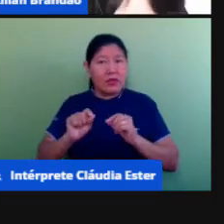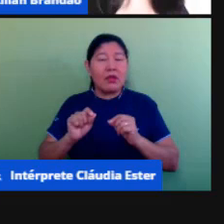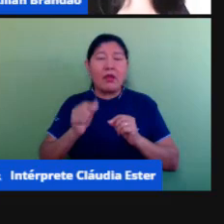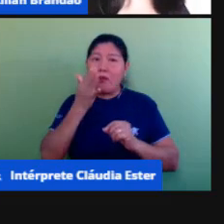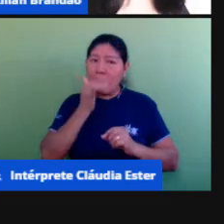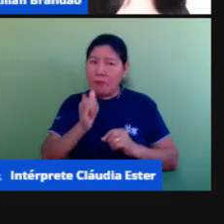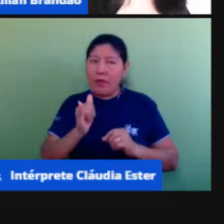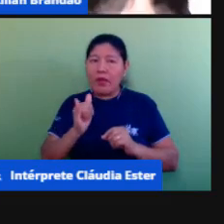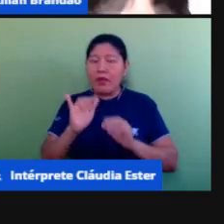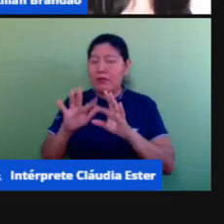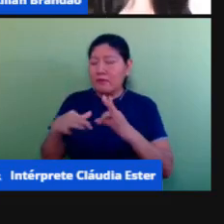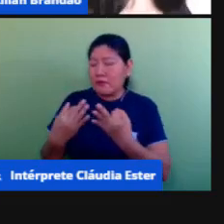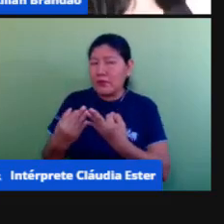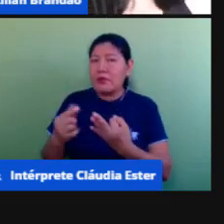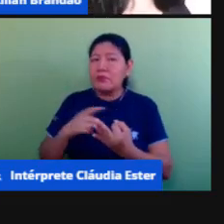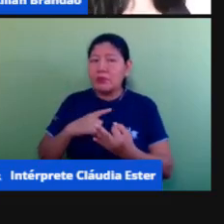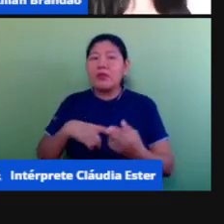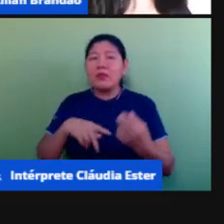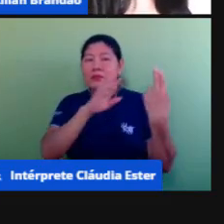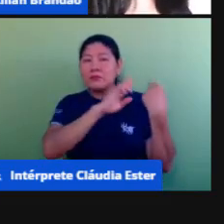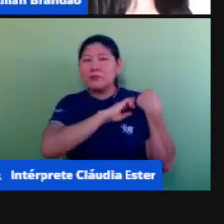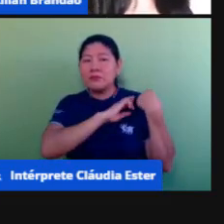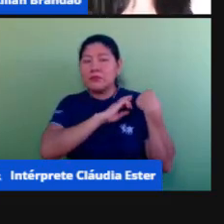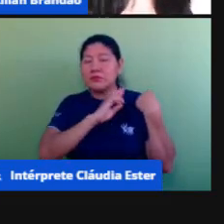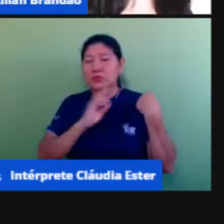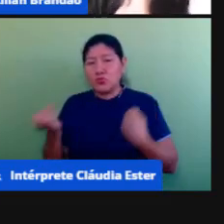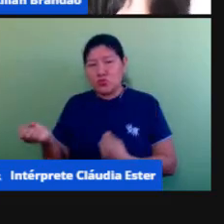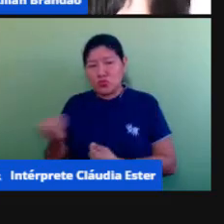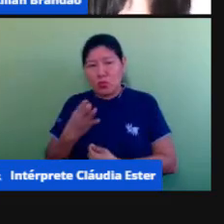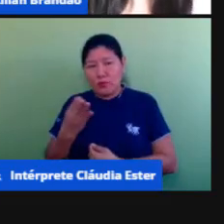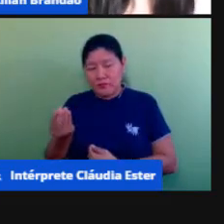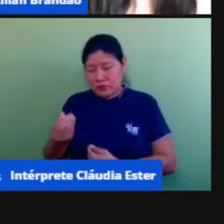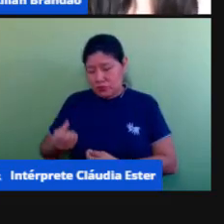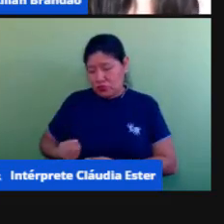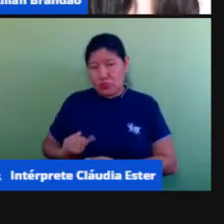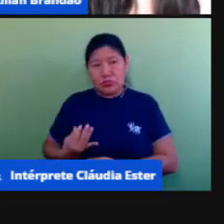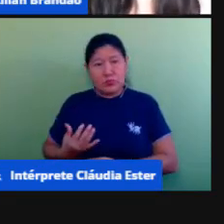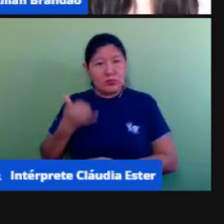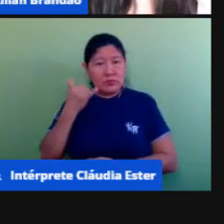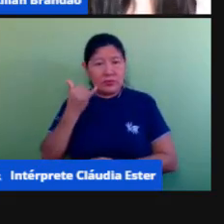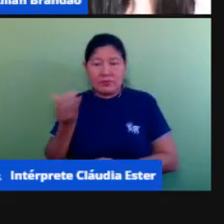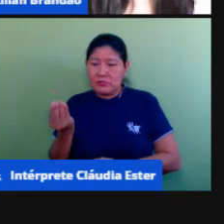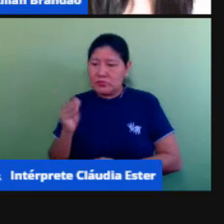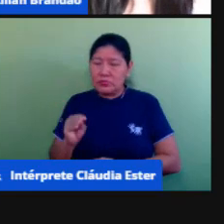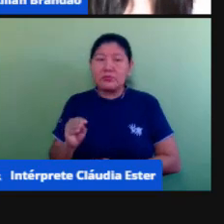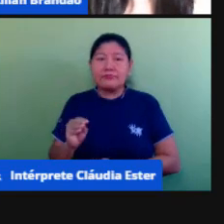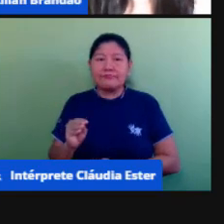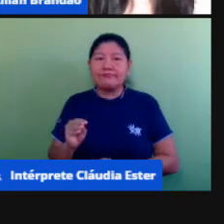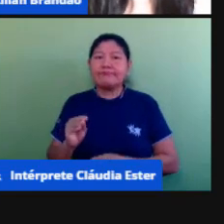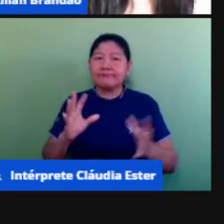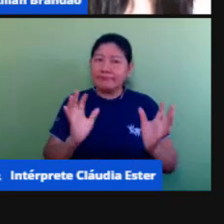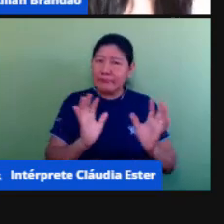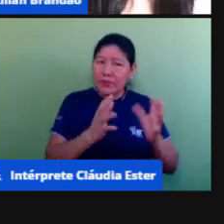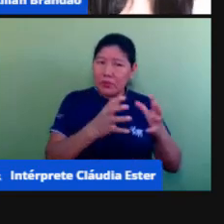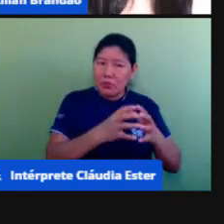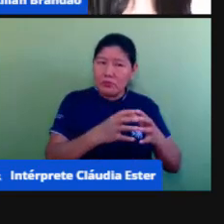tá? Então, assim, o grupo de WhatsApp, ele vem favorecendo o trabalho dentro da unidade escolar. Eu não vou